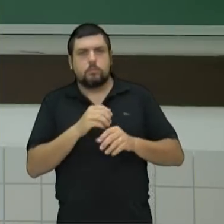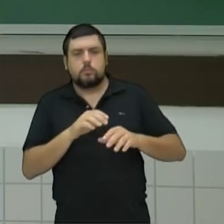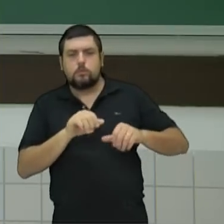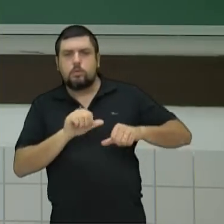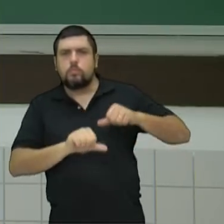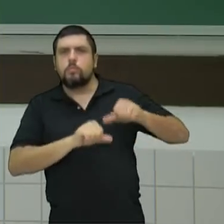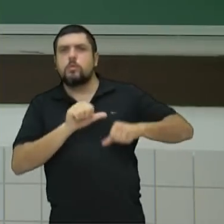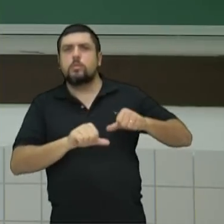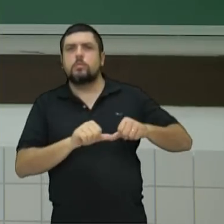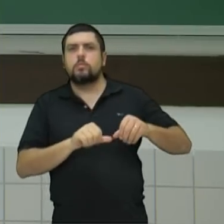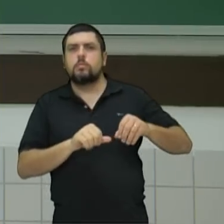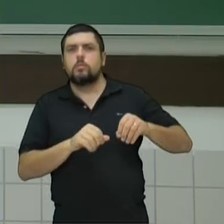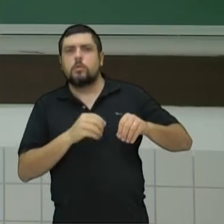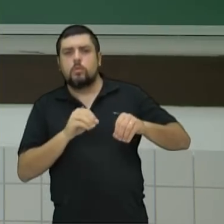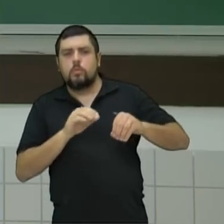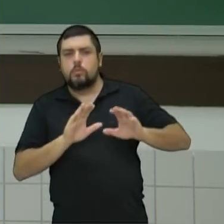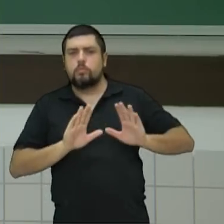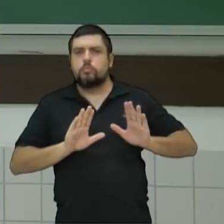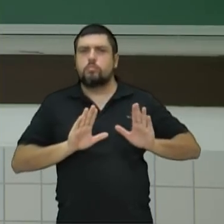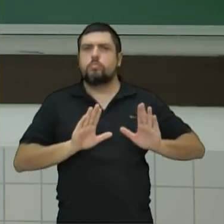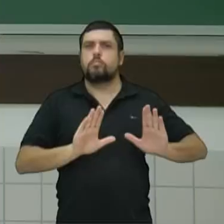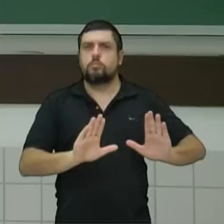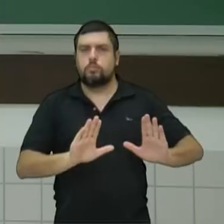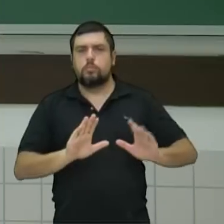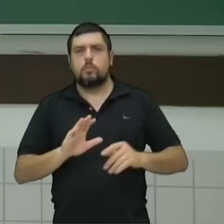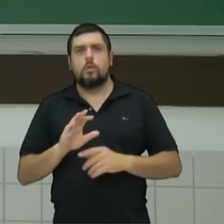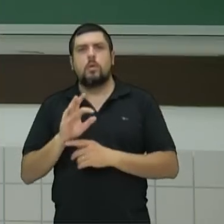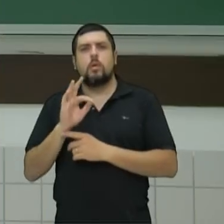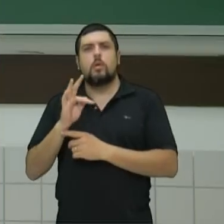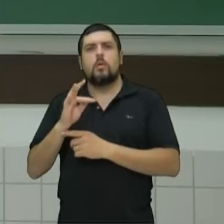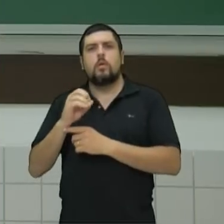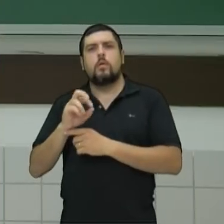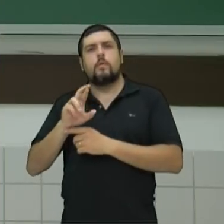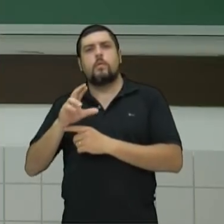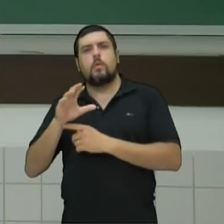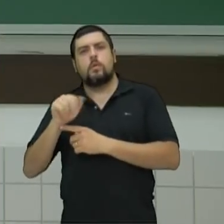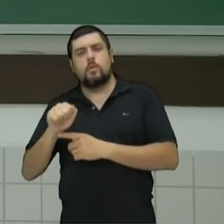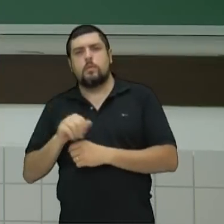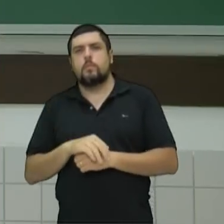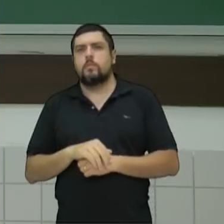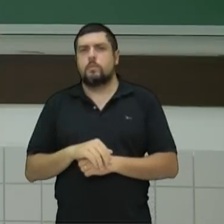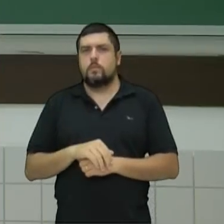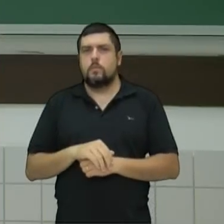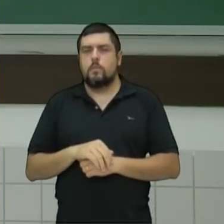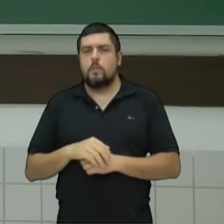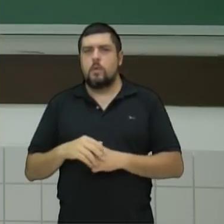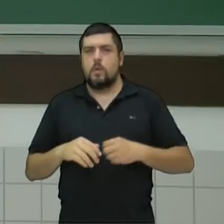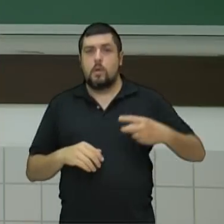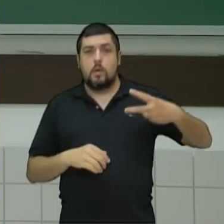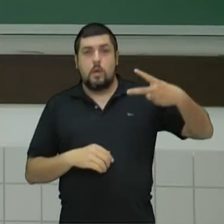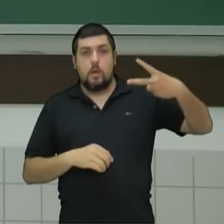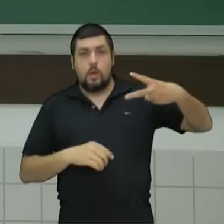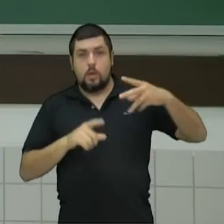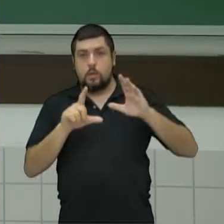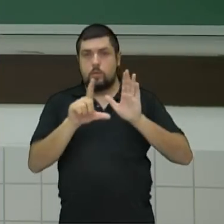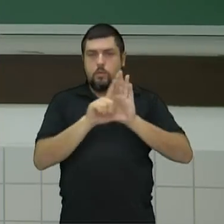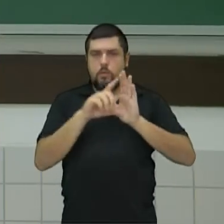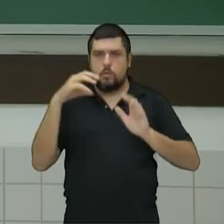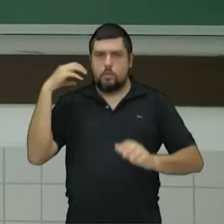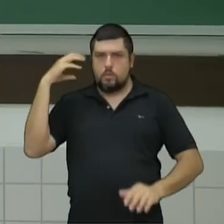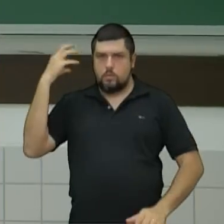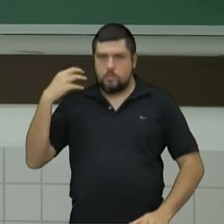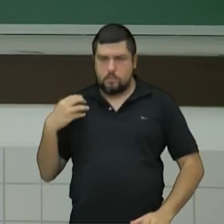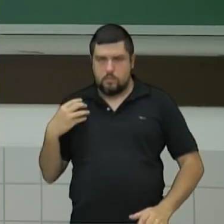isso? De uma força, certo? Aí a segunda lei de Newton diz o seguinte, bem, como é que é essa